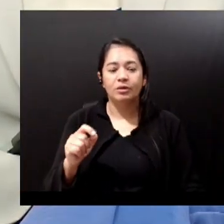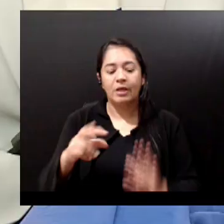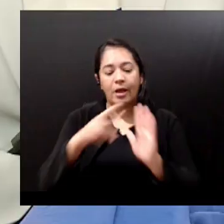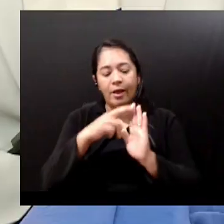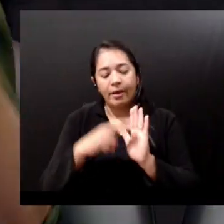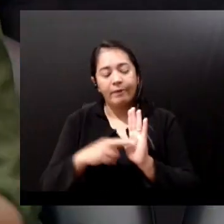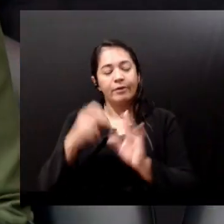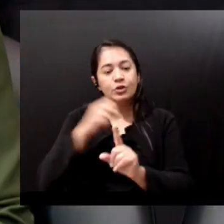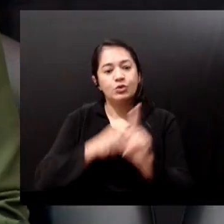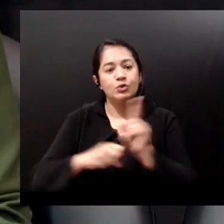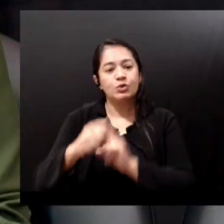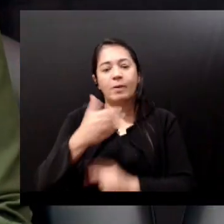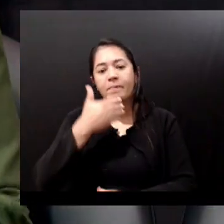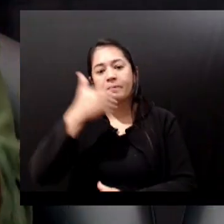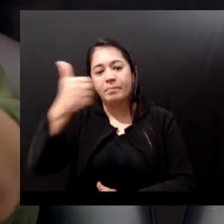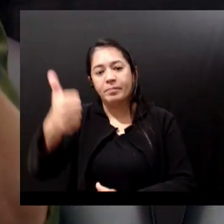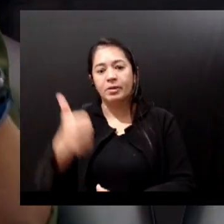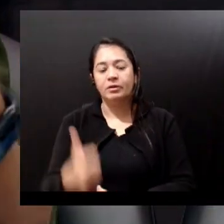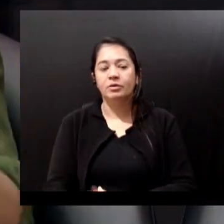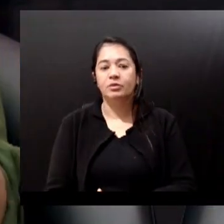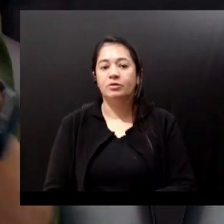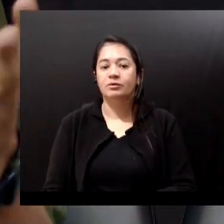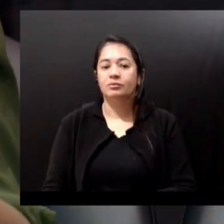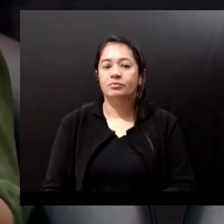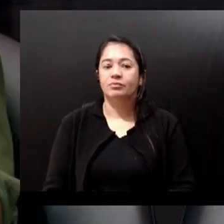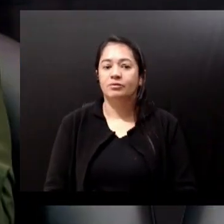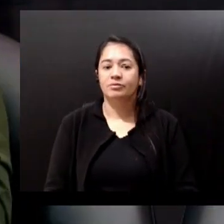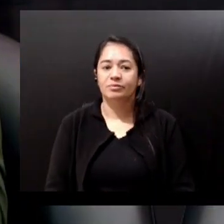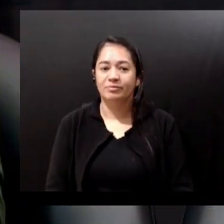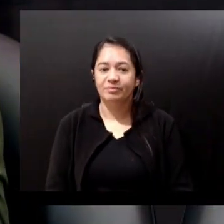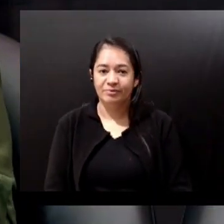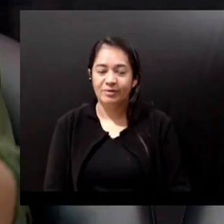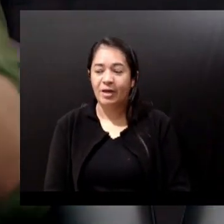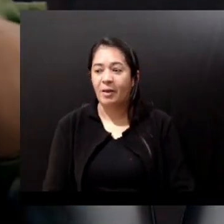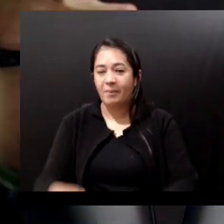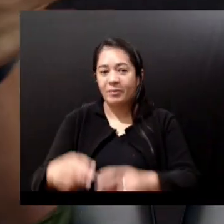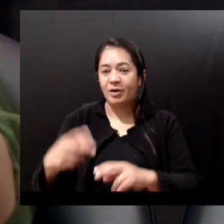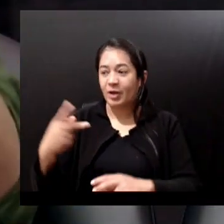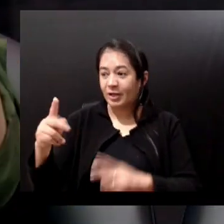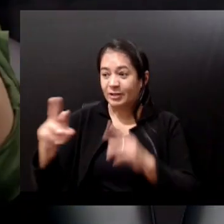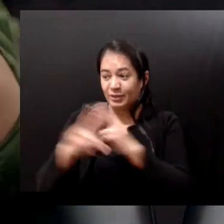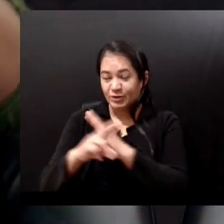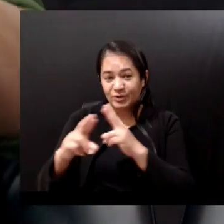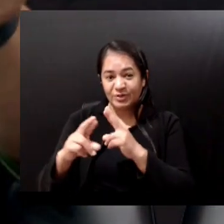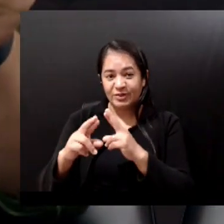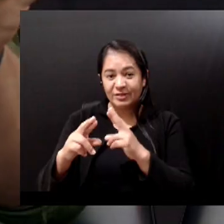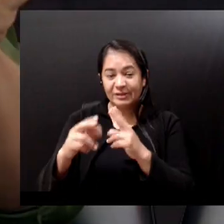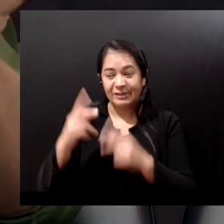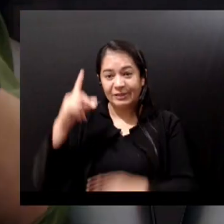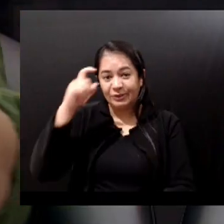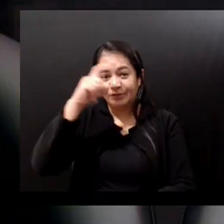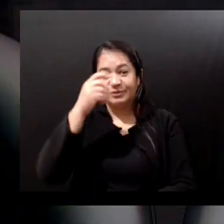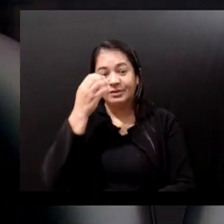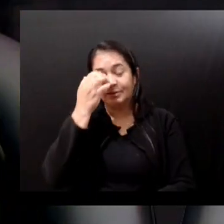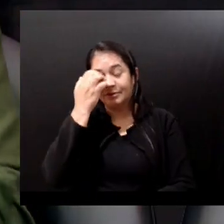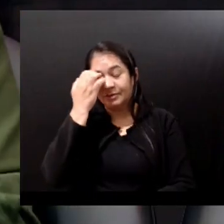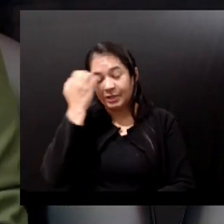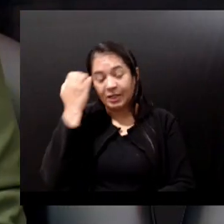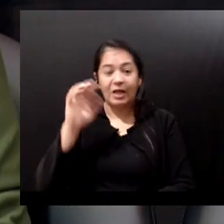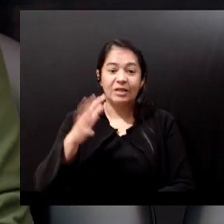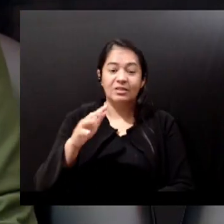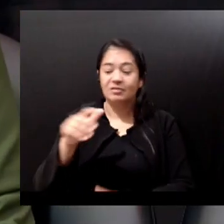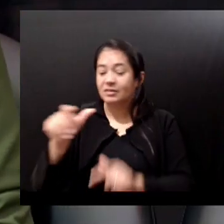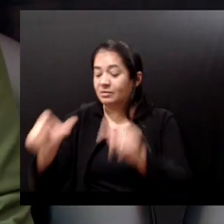Aí, os seus monstros aí que geraram a partir dessa relação bem complicada, porque são vários trabalhando, às vezes com trabalhos diferentes, aí você